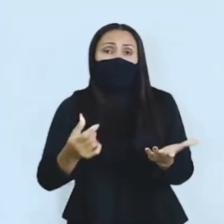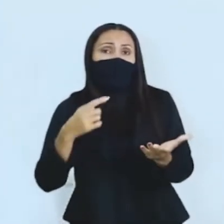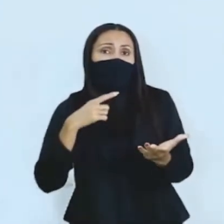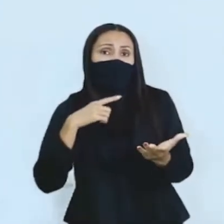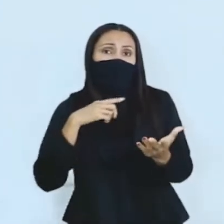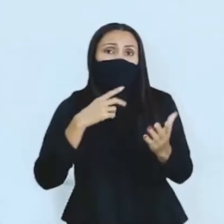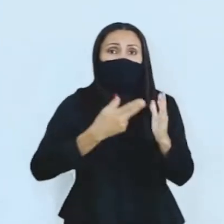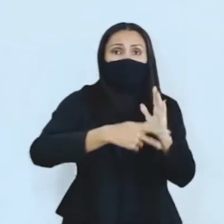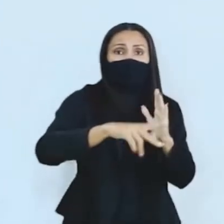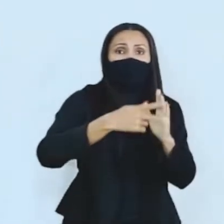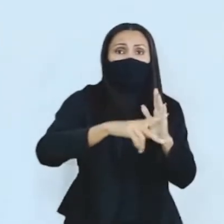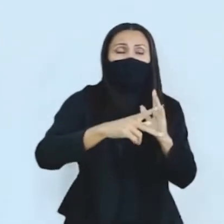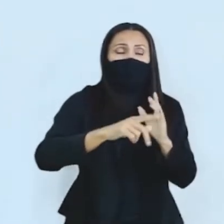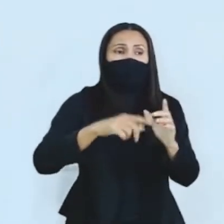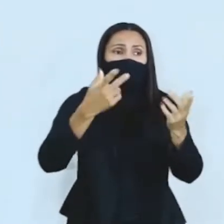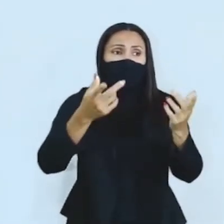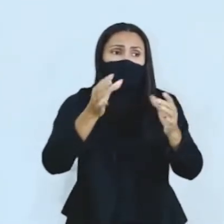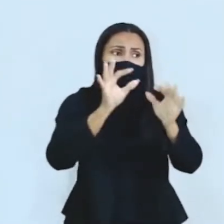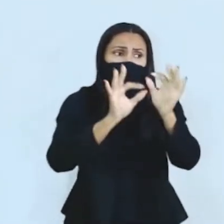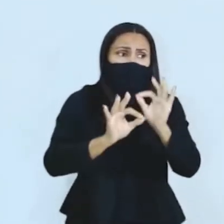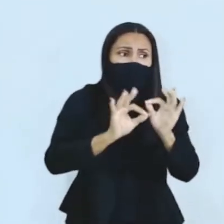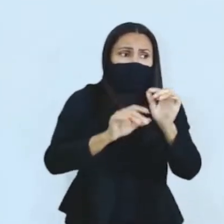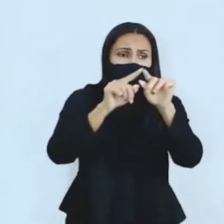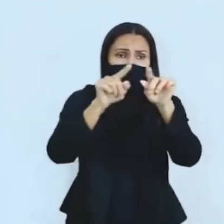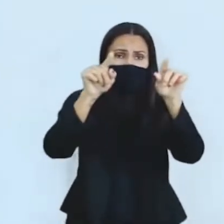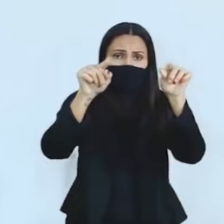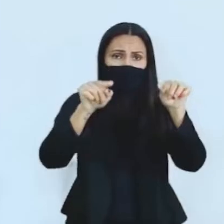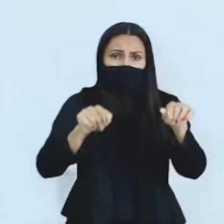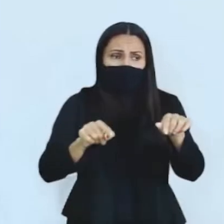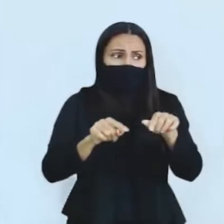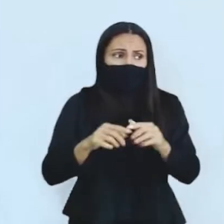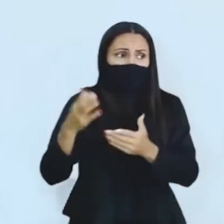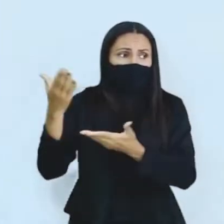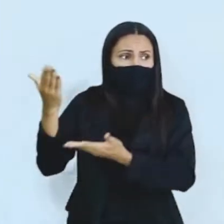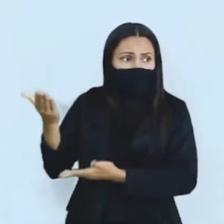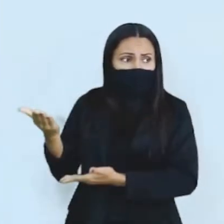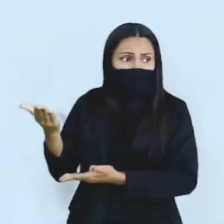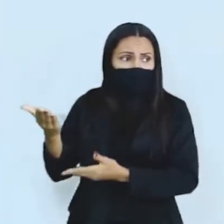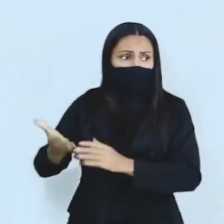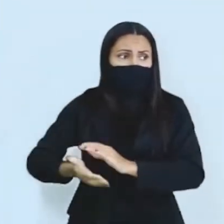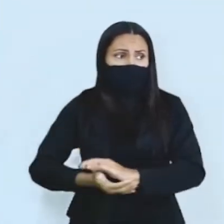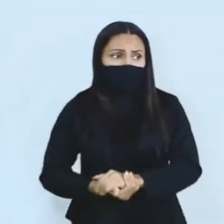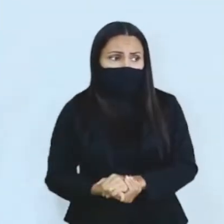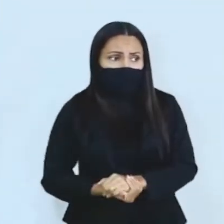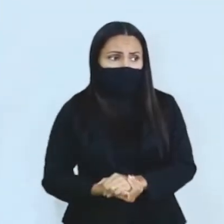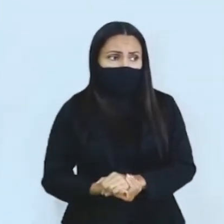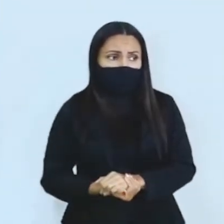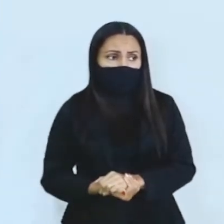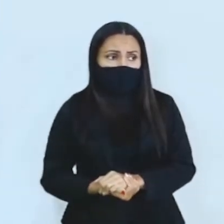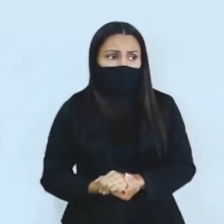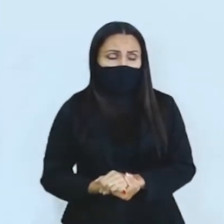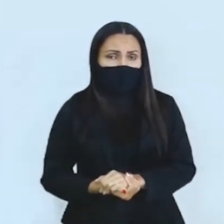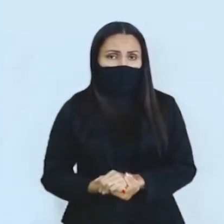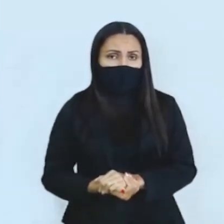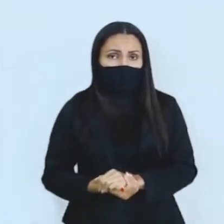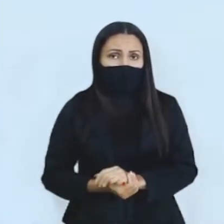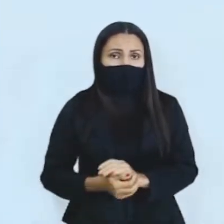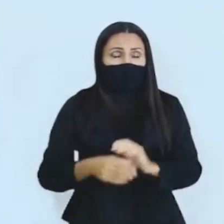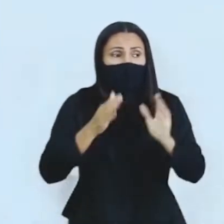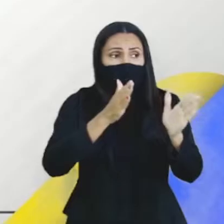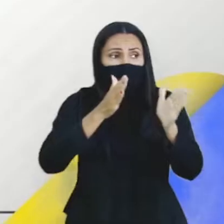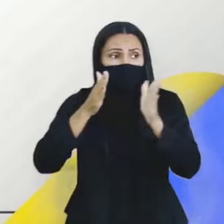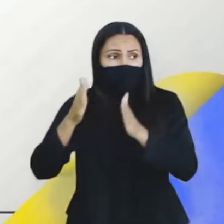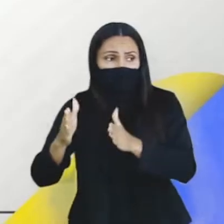suas projetantes incidindo para um único ponto, que é esse centro de projeção. Já na